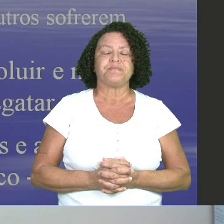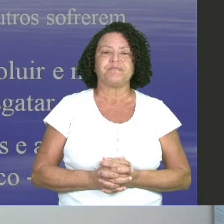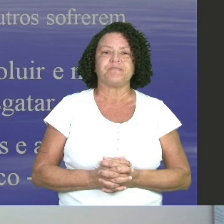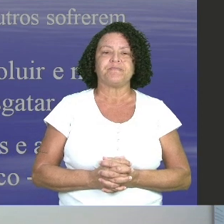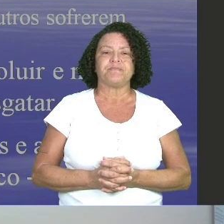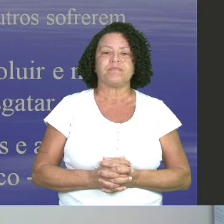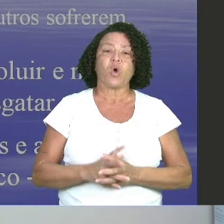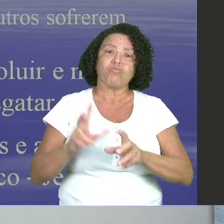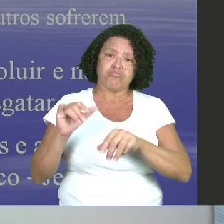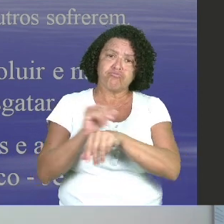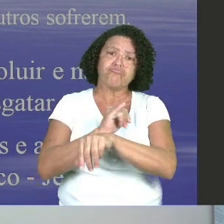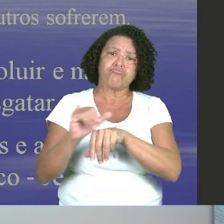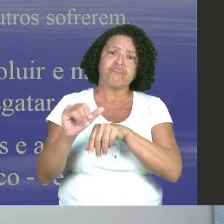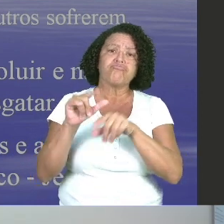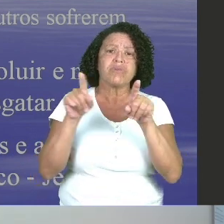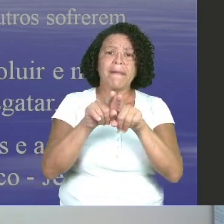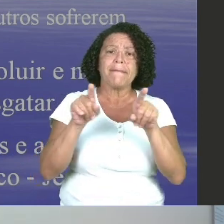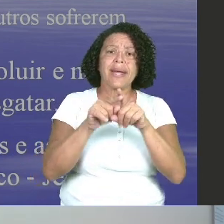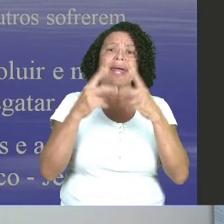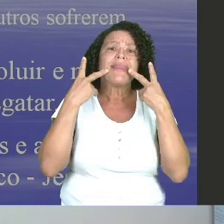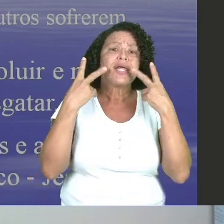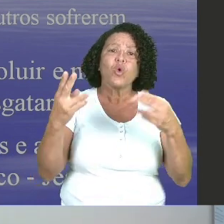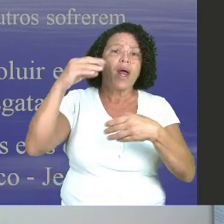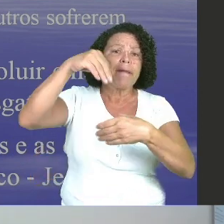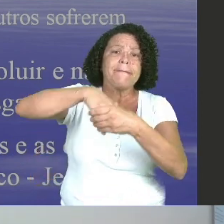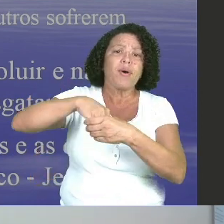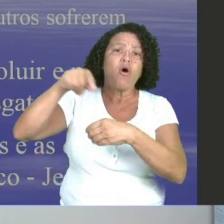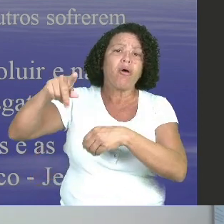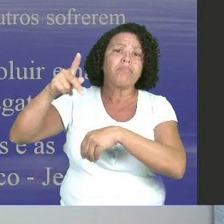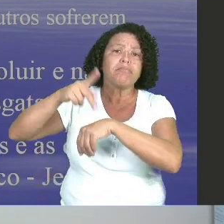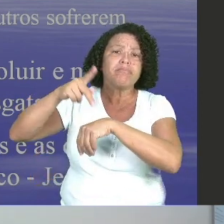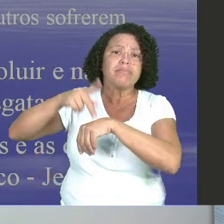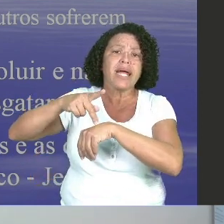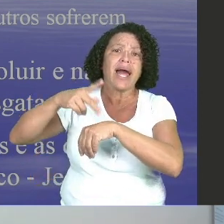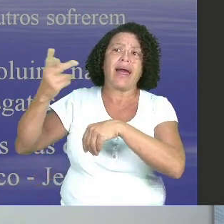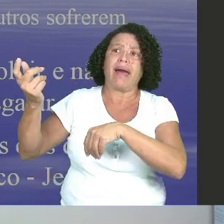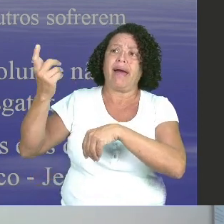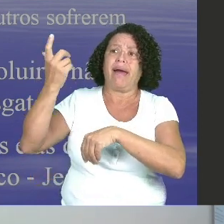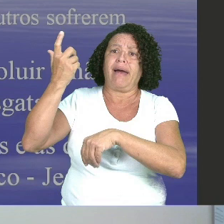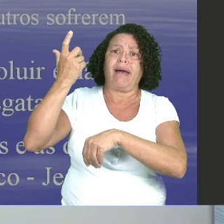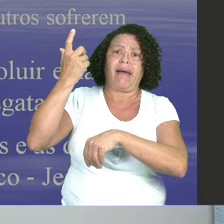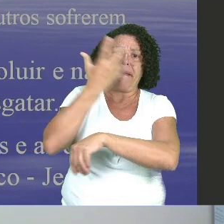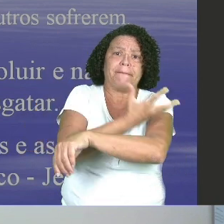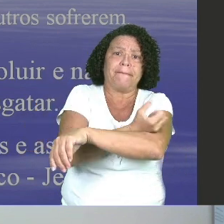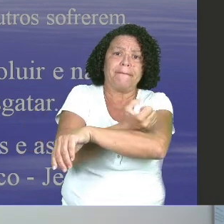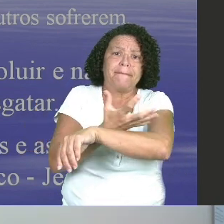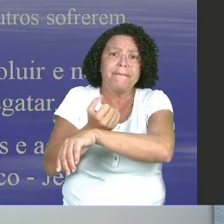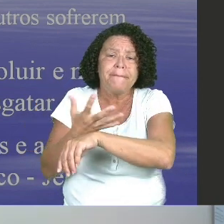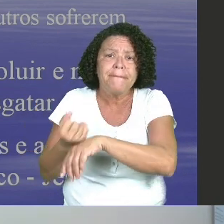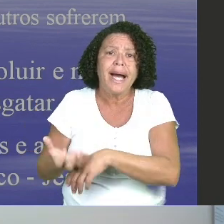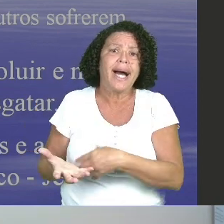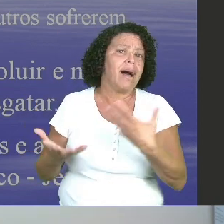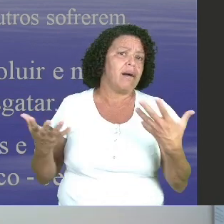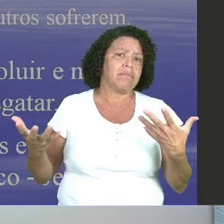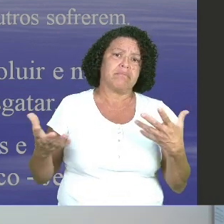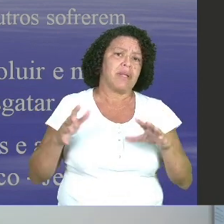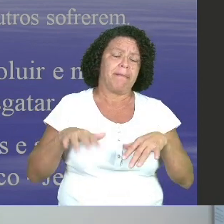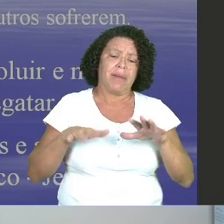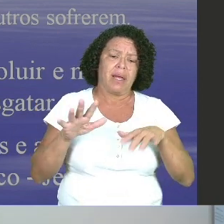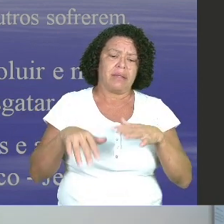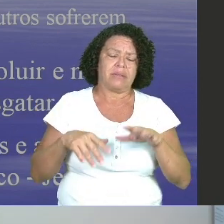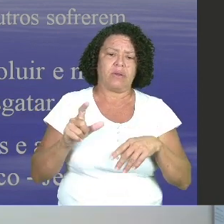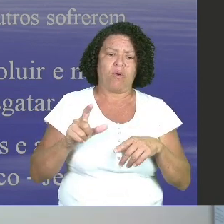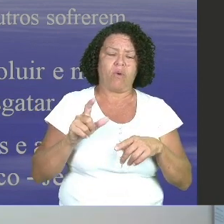os recursos naturais da nossa mãe terra, né, do nosso orbe terrestre.